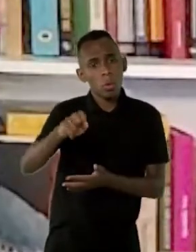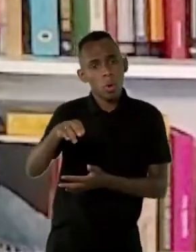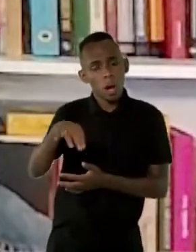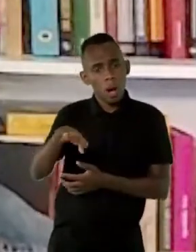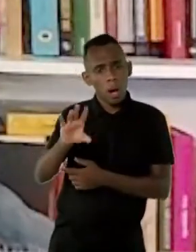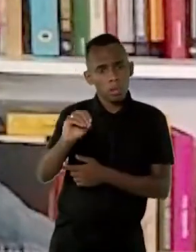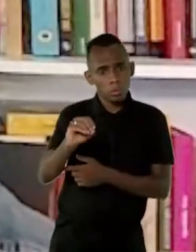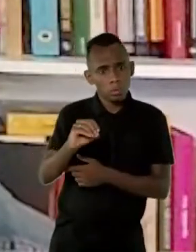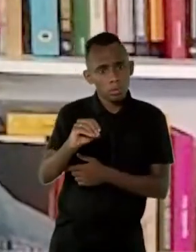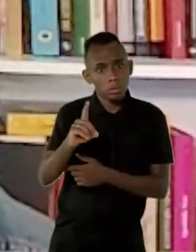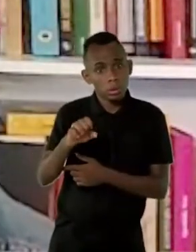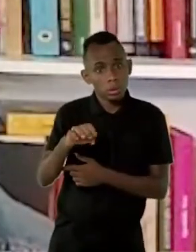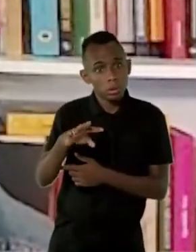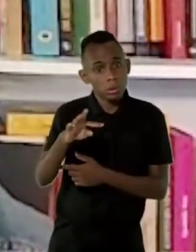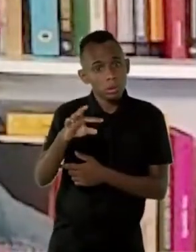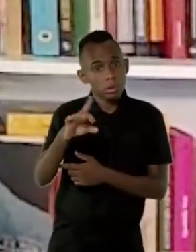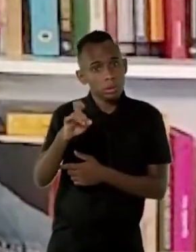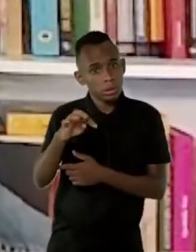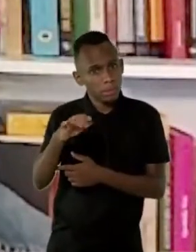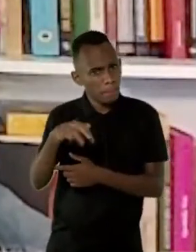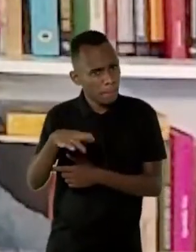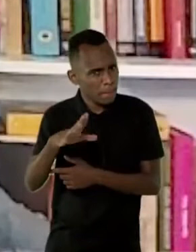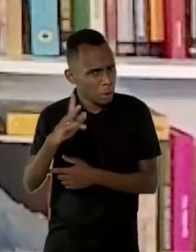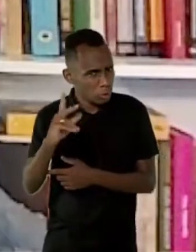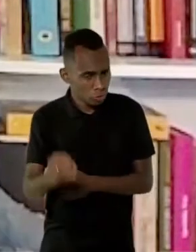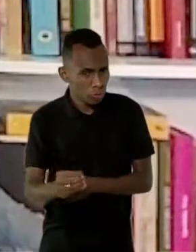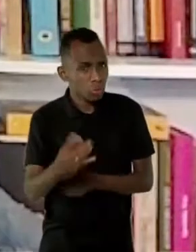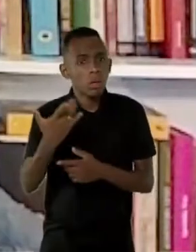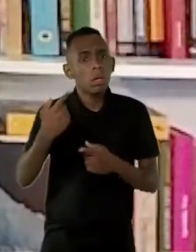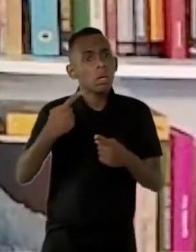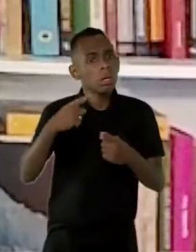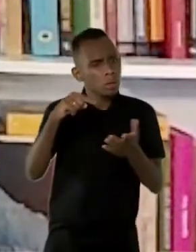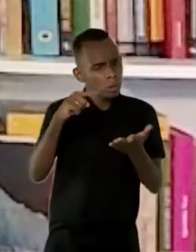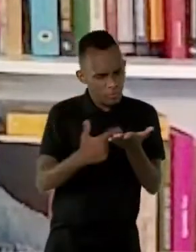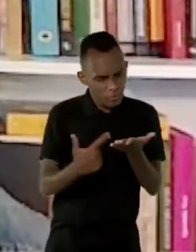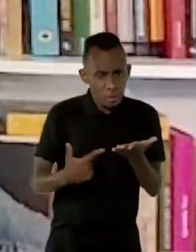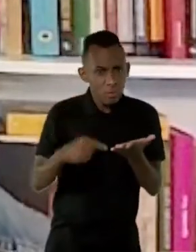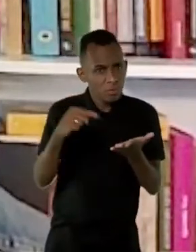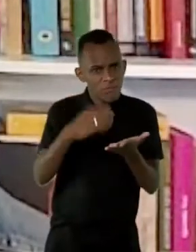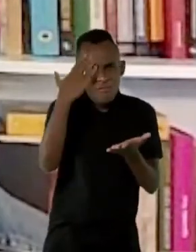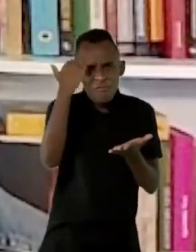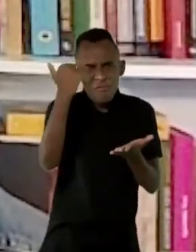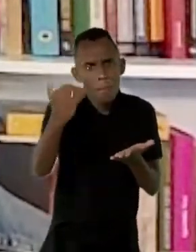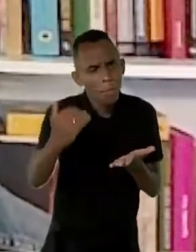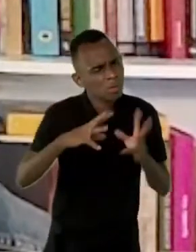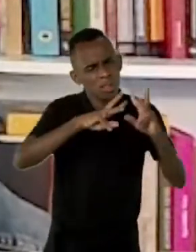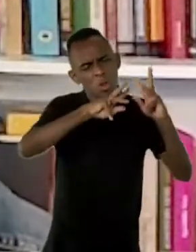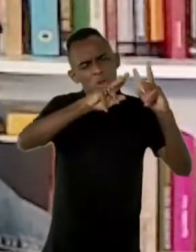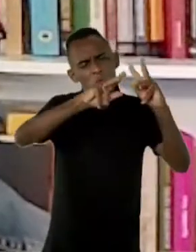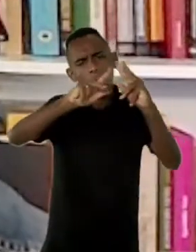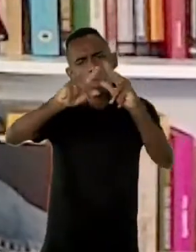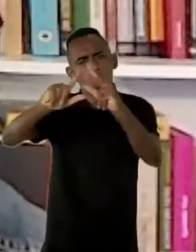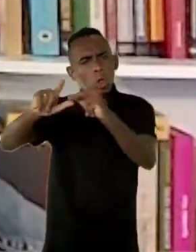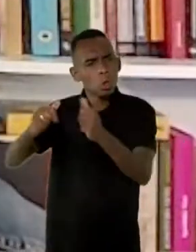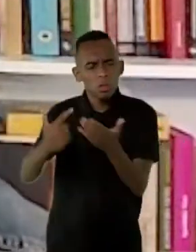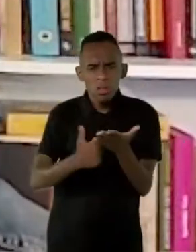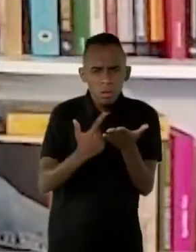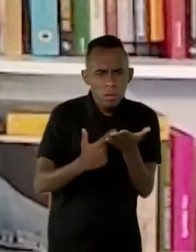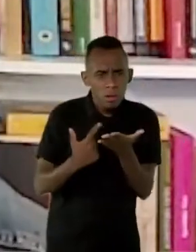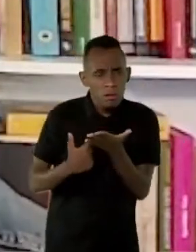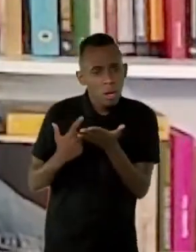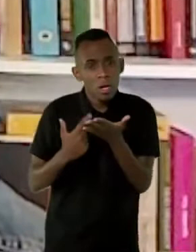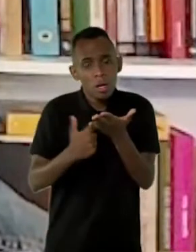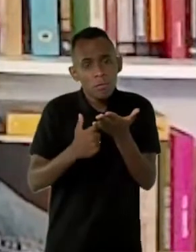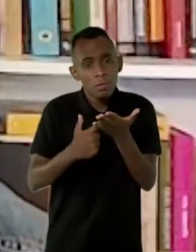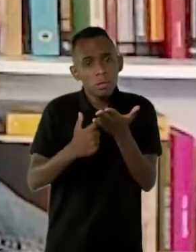por Papa, John Kennedy, a príncipes, o livro Quarto de Despejo. E daí, quer dizer, o ostracismo de uma pessoa que